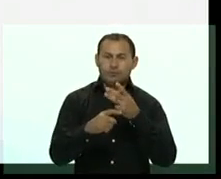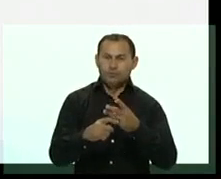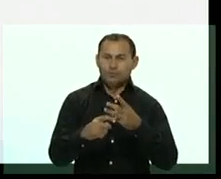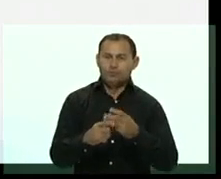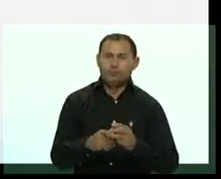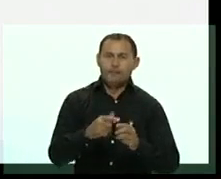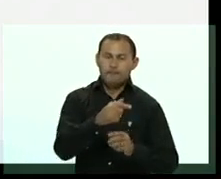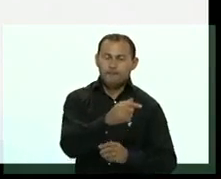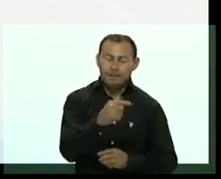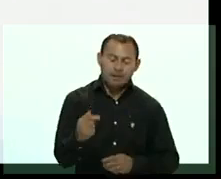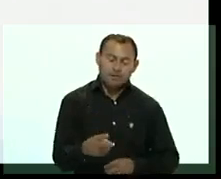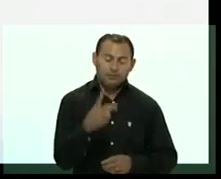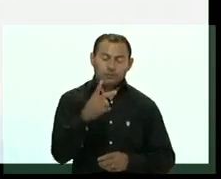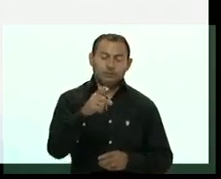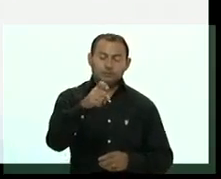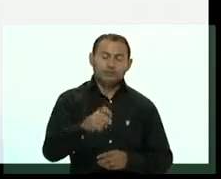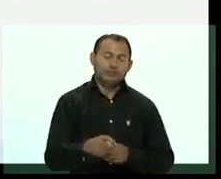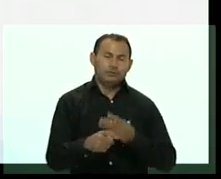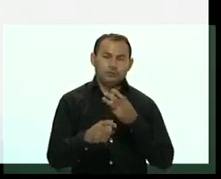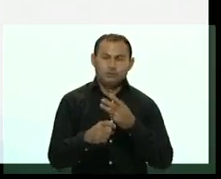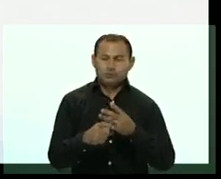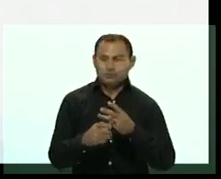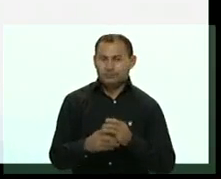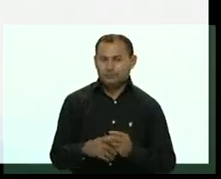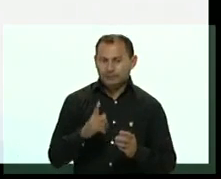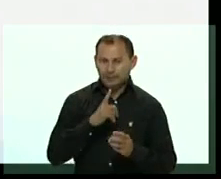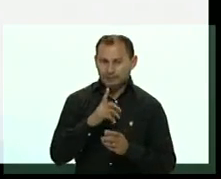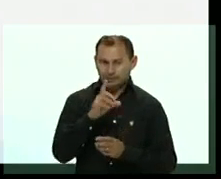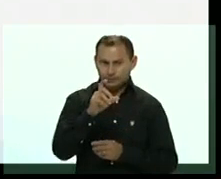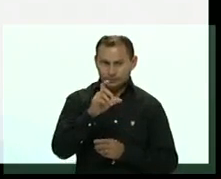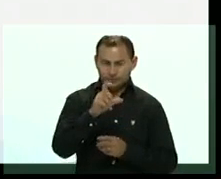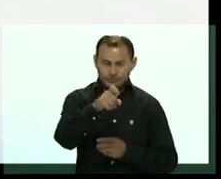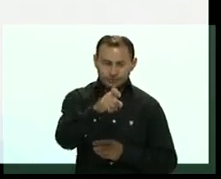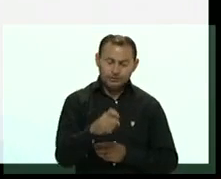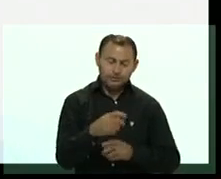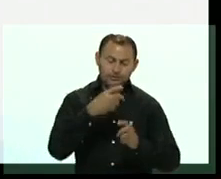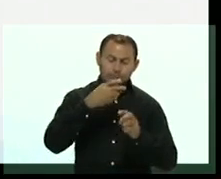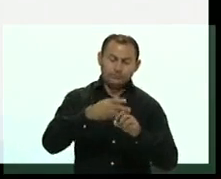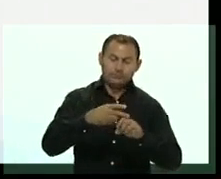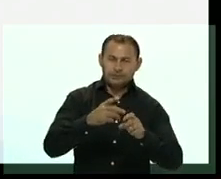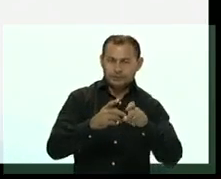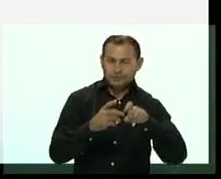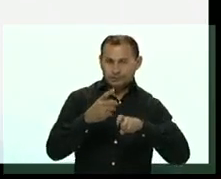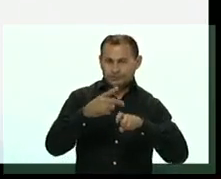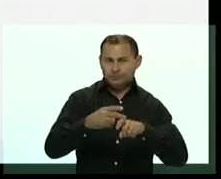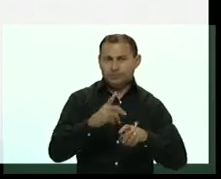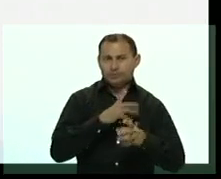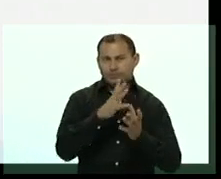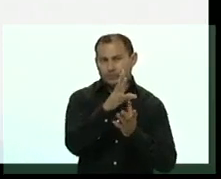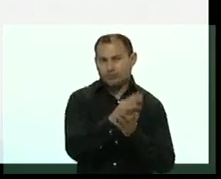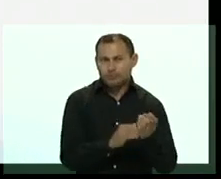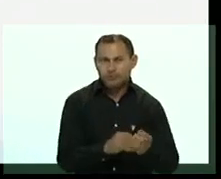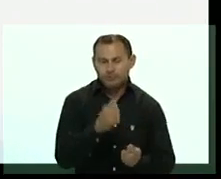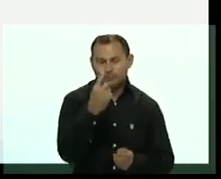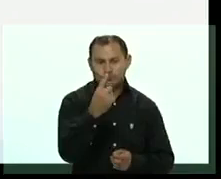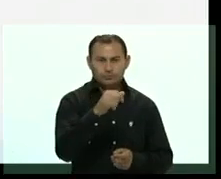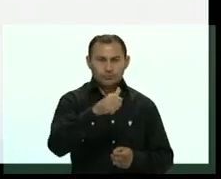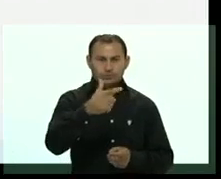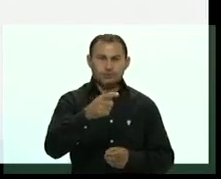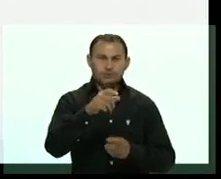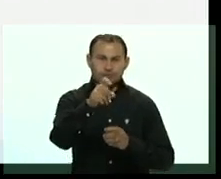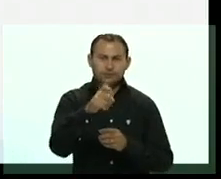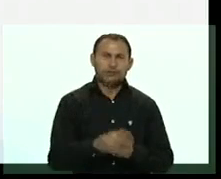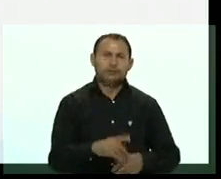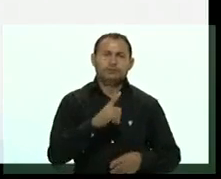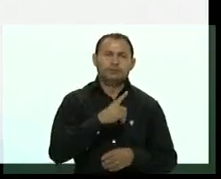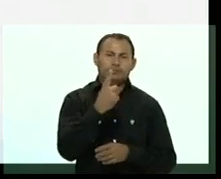menos 2x ao cubo. Temos x ao quadrado aqui, né? 6x ao quadrado, então eu só copio. Temos um 12x e temos